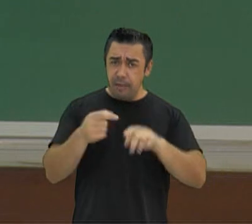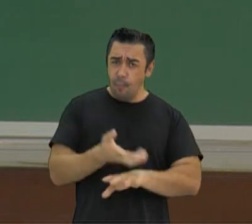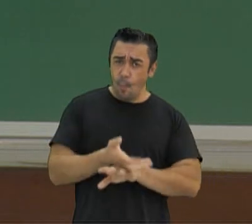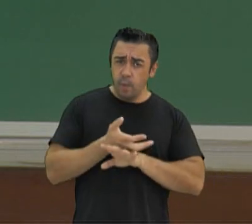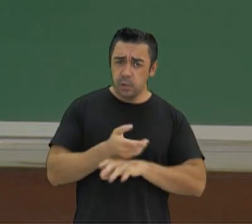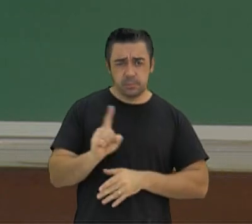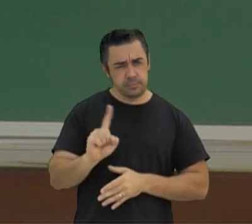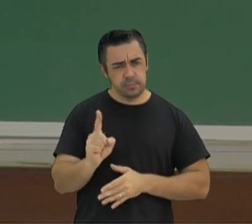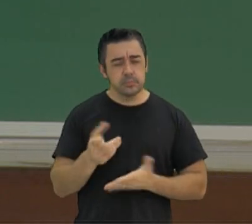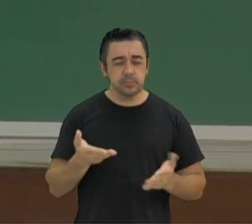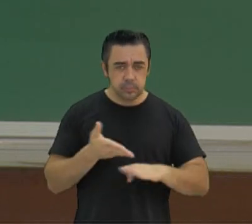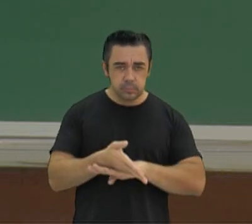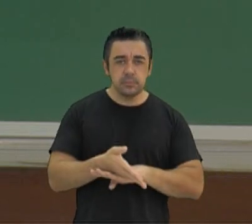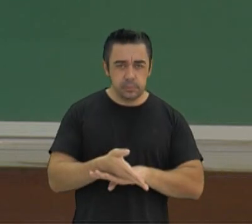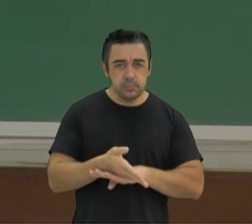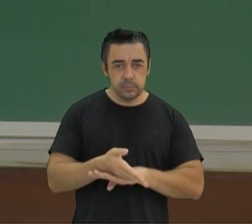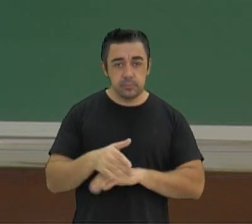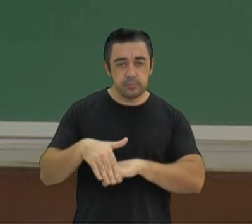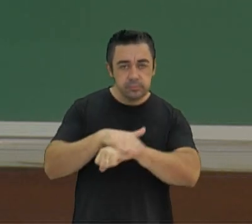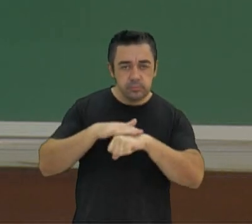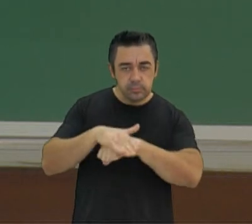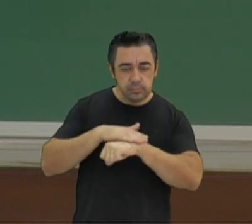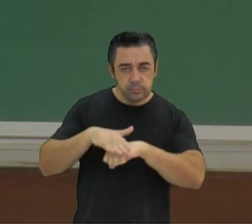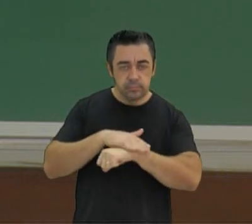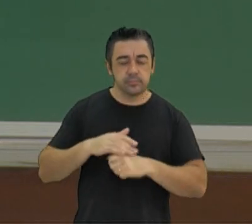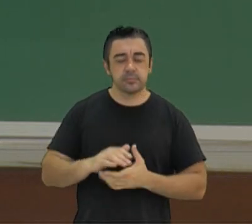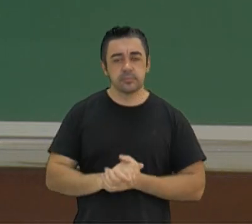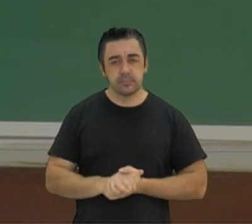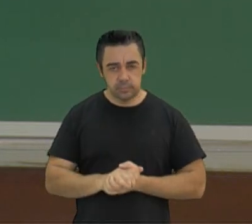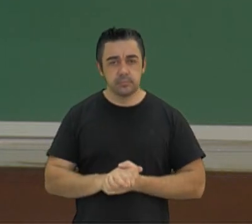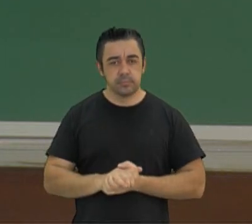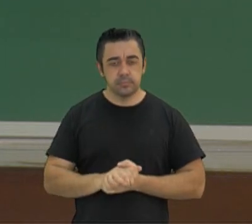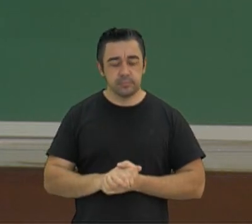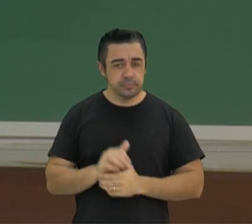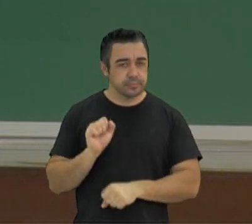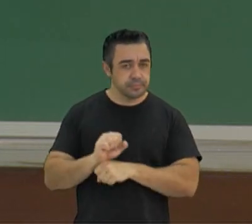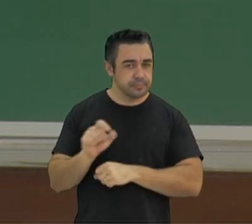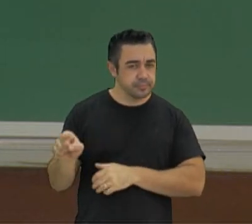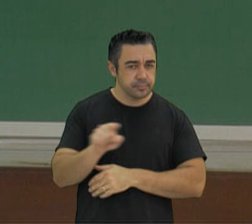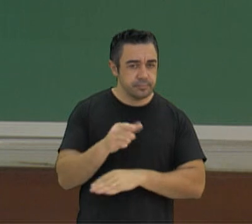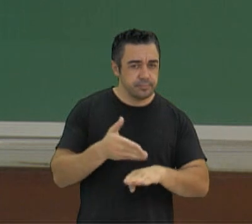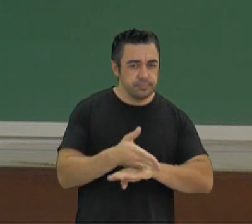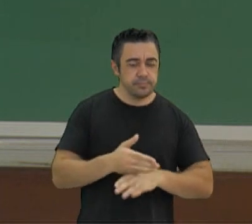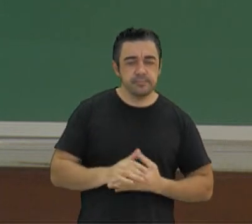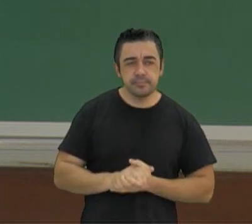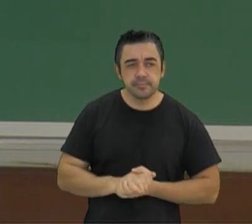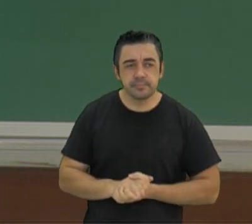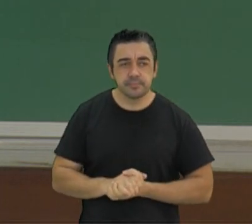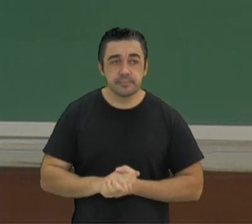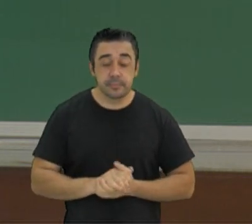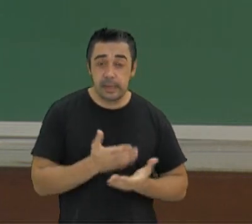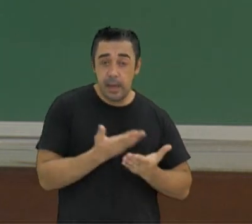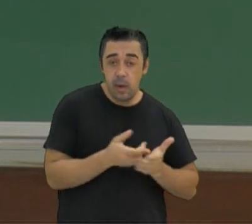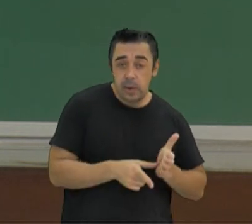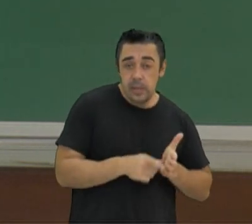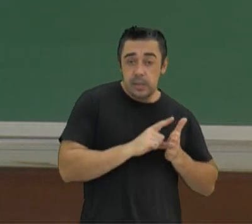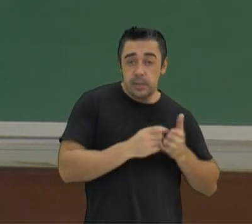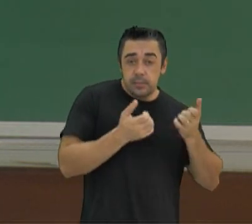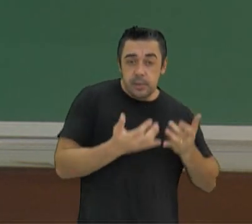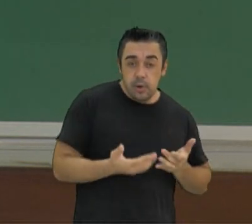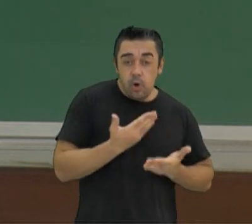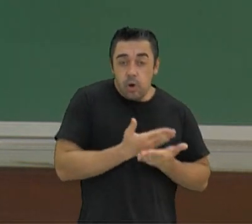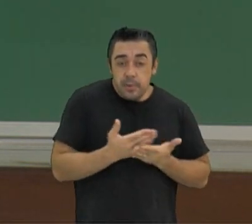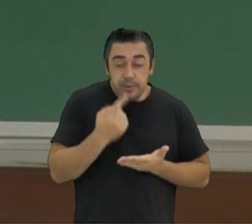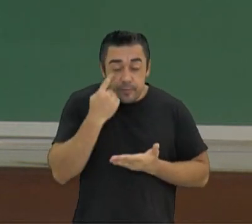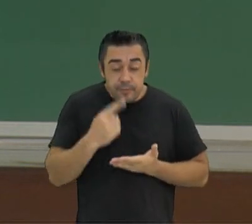isso acontecer. Entra lá, conversa com ele, certo? Está todo mundo esperando a sua participação. Na aula anterior nós começamos a ver